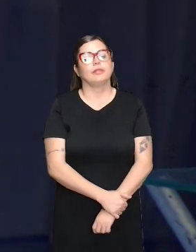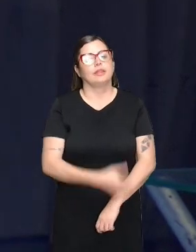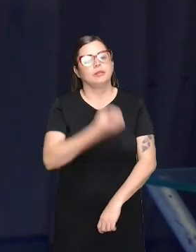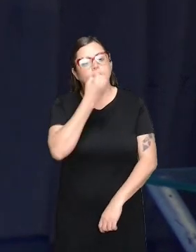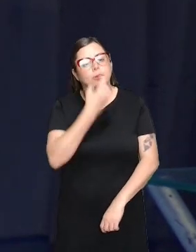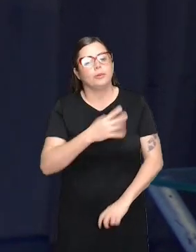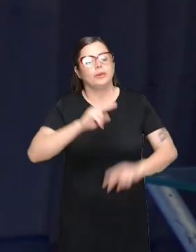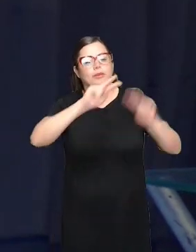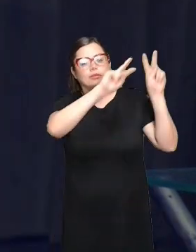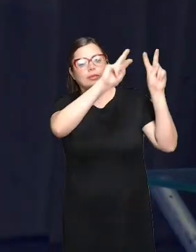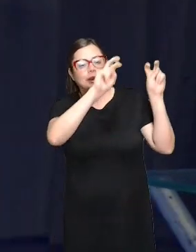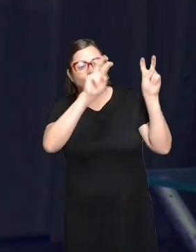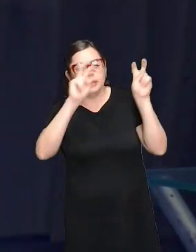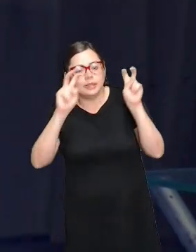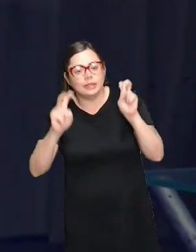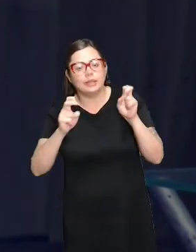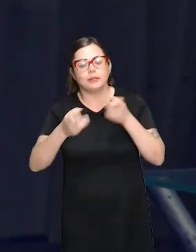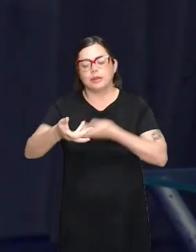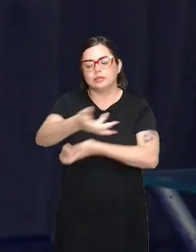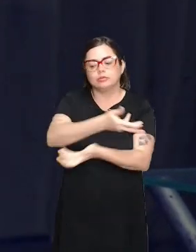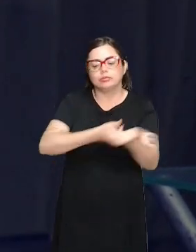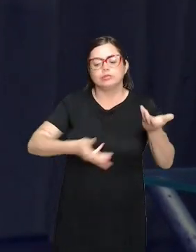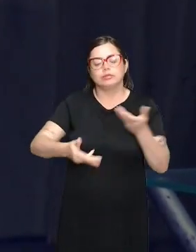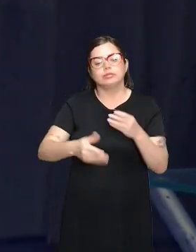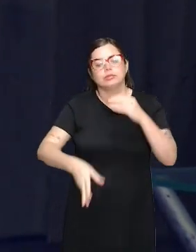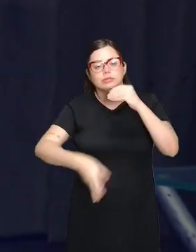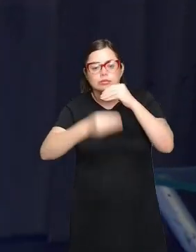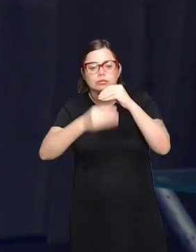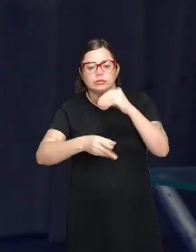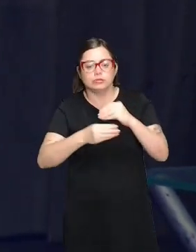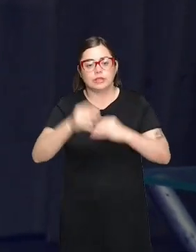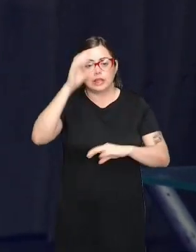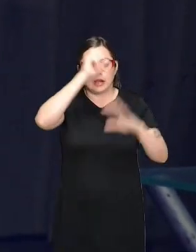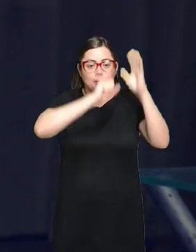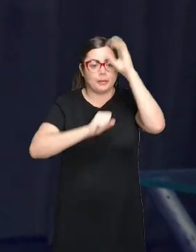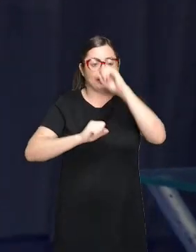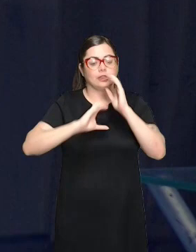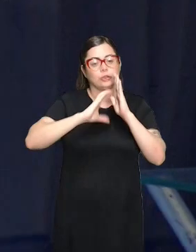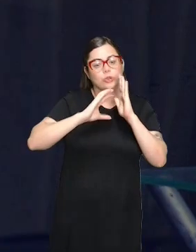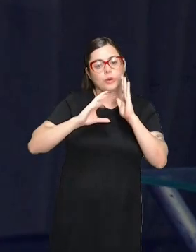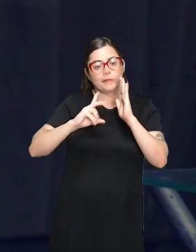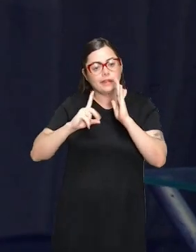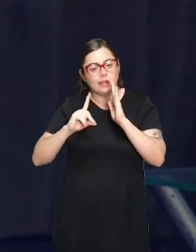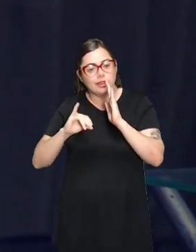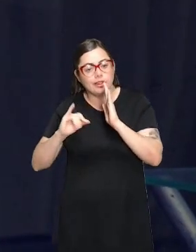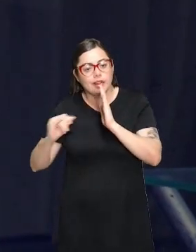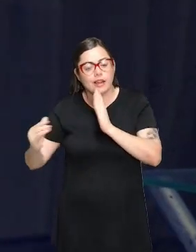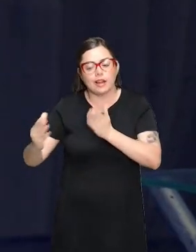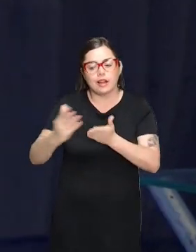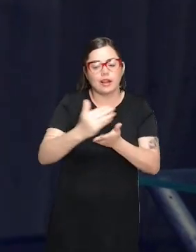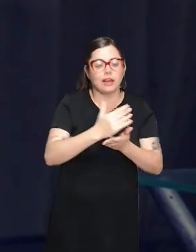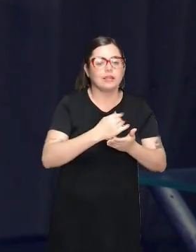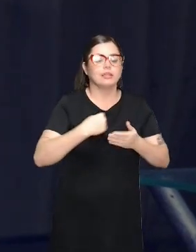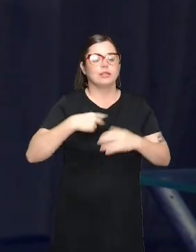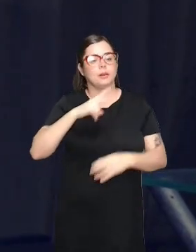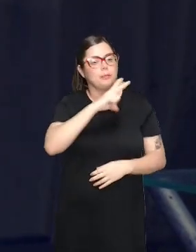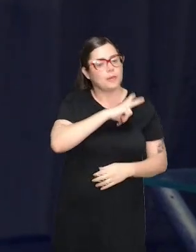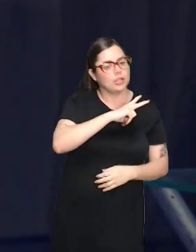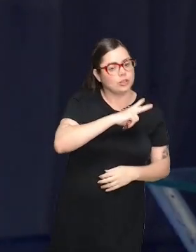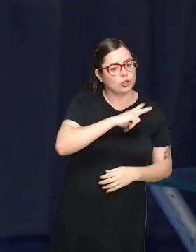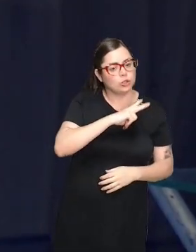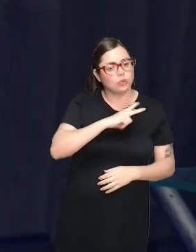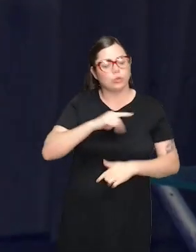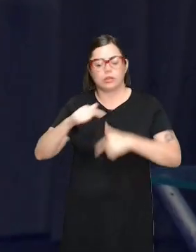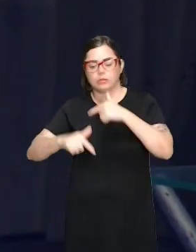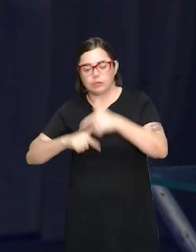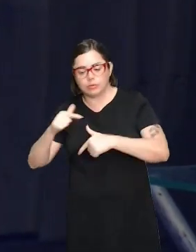do SGB a gente traz muito. Aprender sobre dados é sobre vida pessoal e é também sobre vida